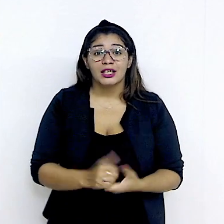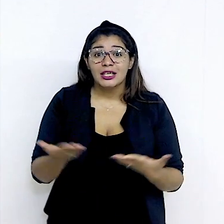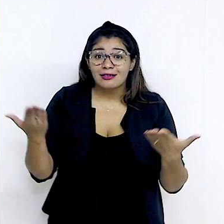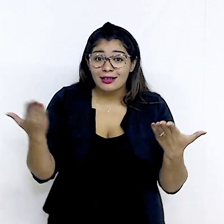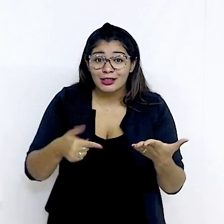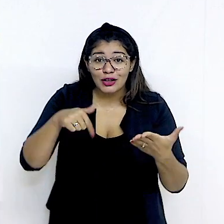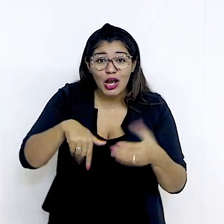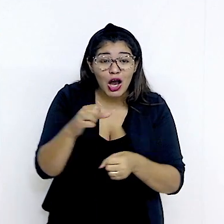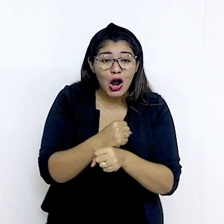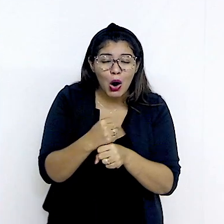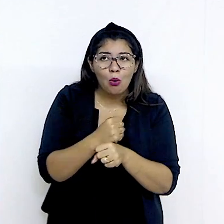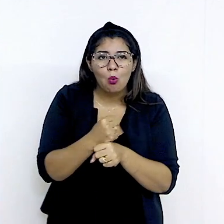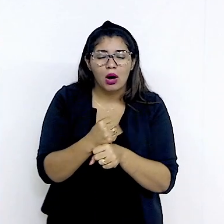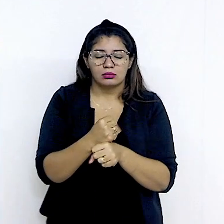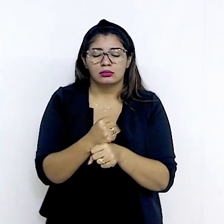Este ano, há